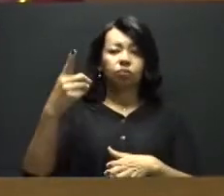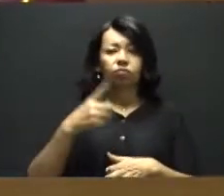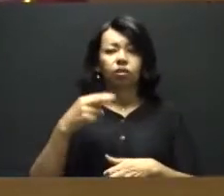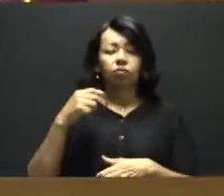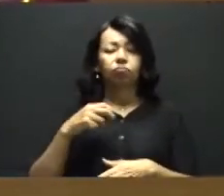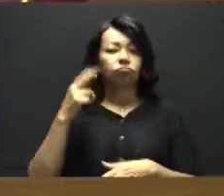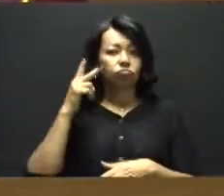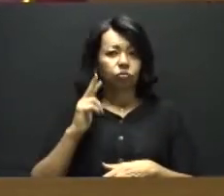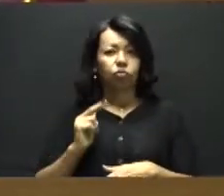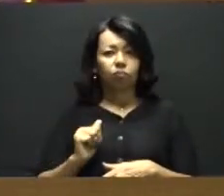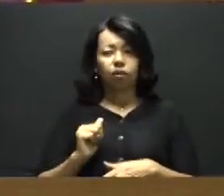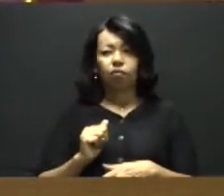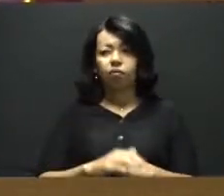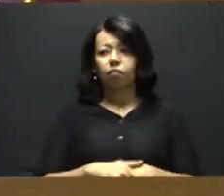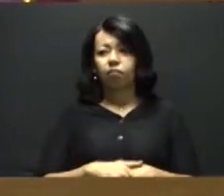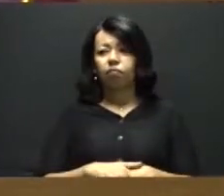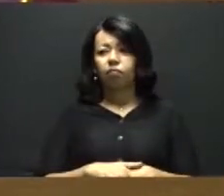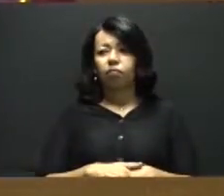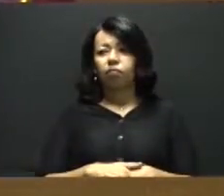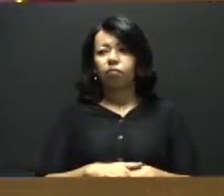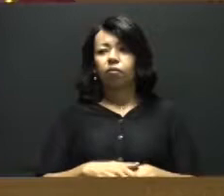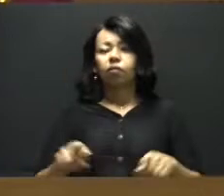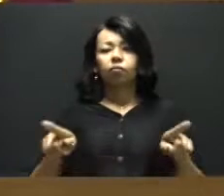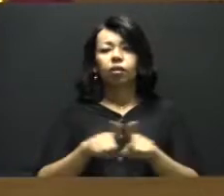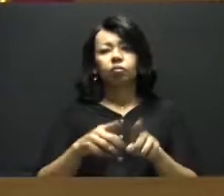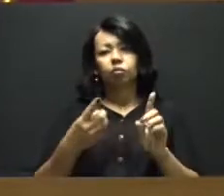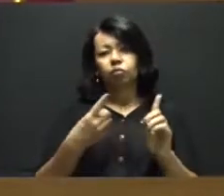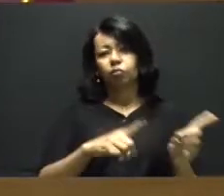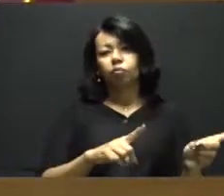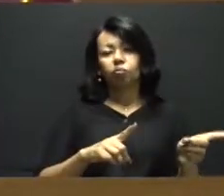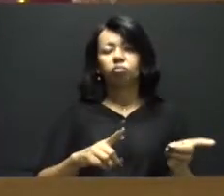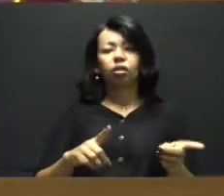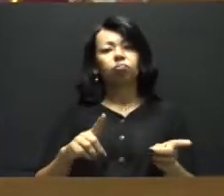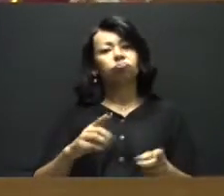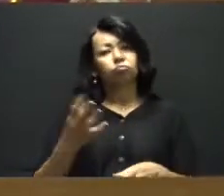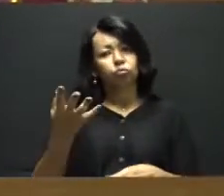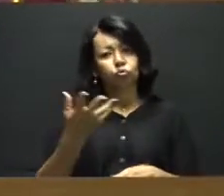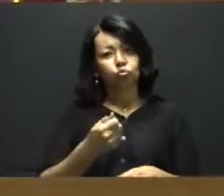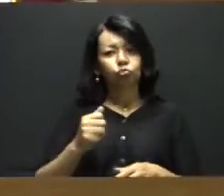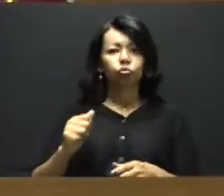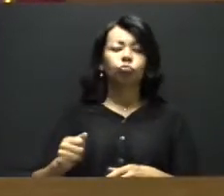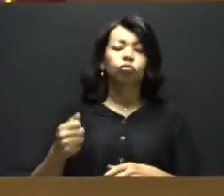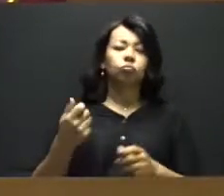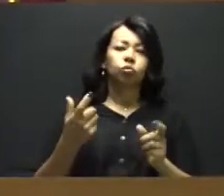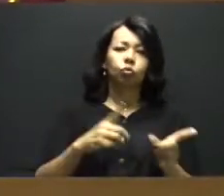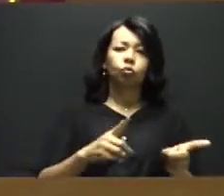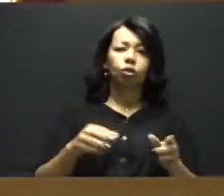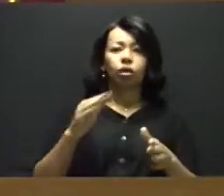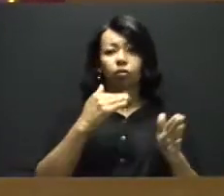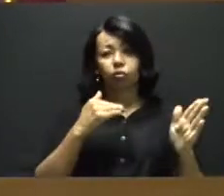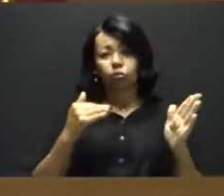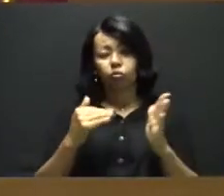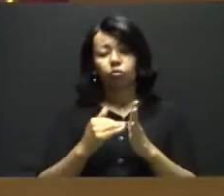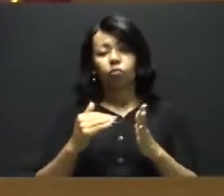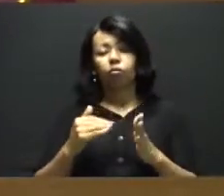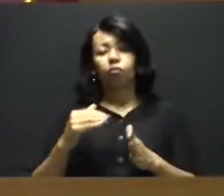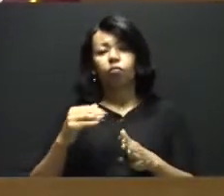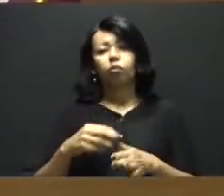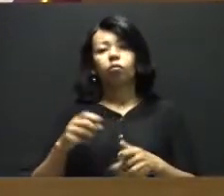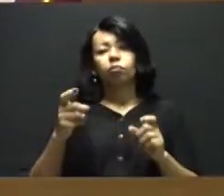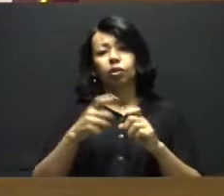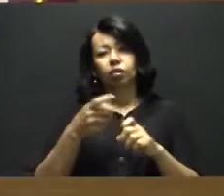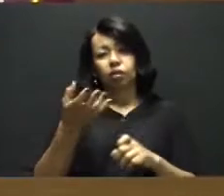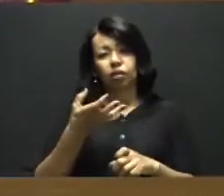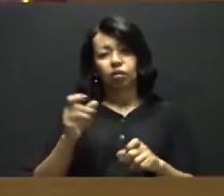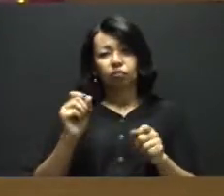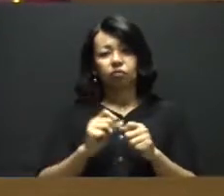e mesmo contra tudo e contra todos mesmo os médicos querendo que eu fizesse exames